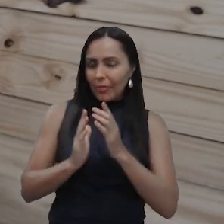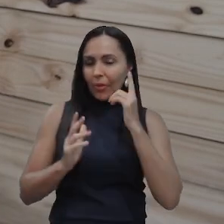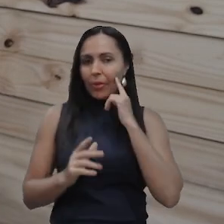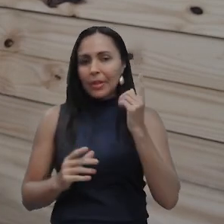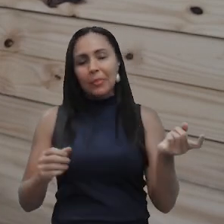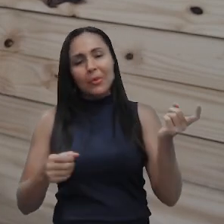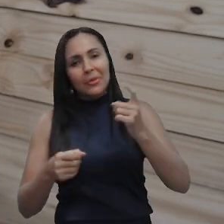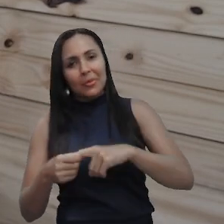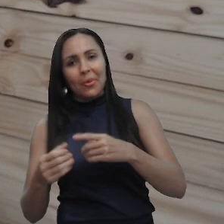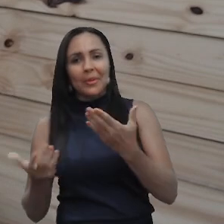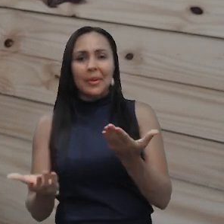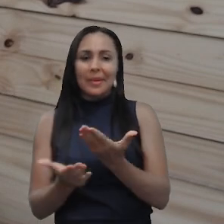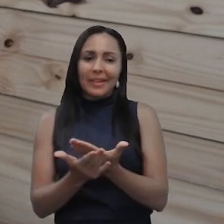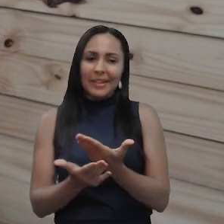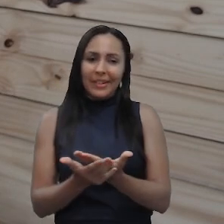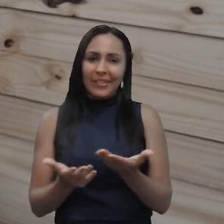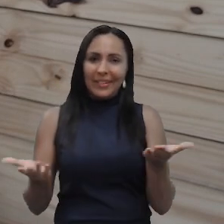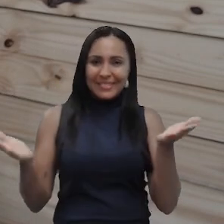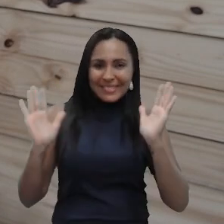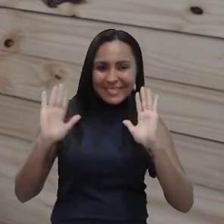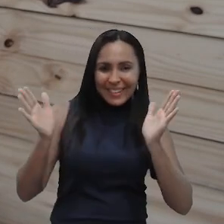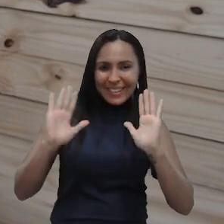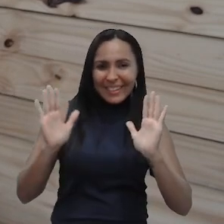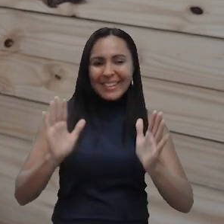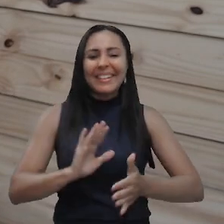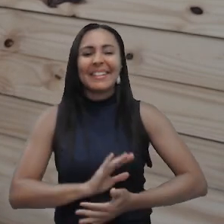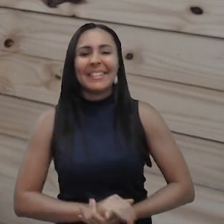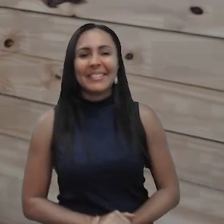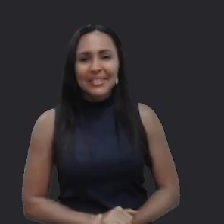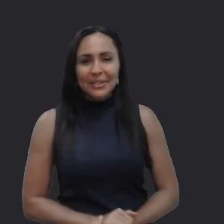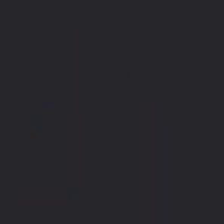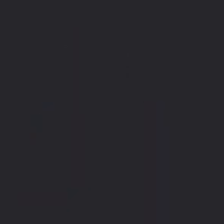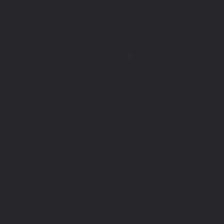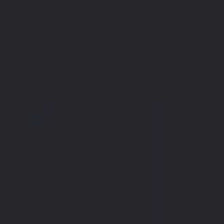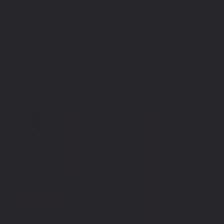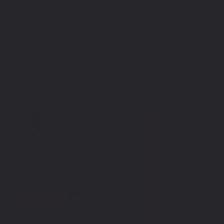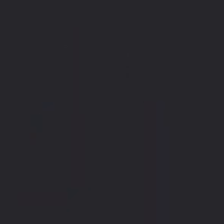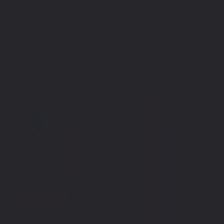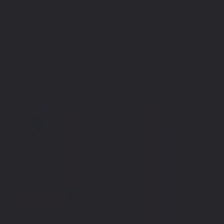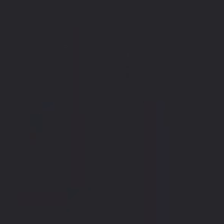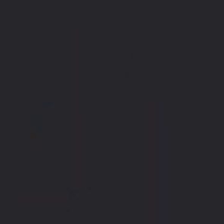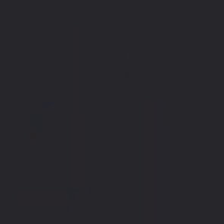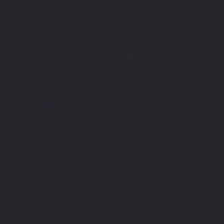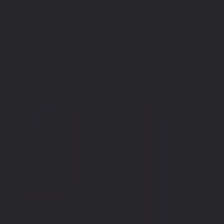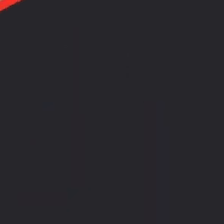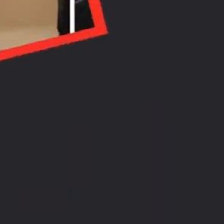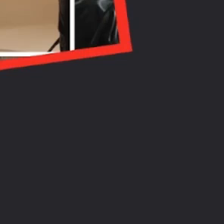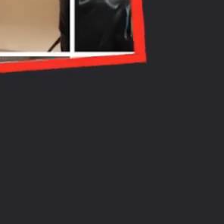volta para assistir a unidade 2. Beleza? Tchau, tchau e até a próxima.